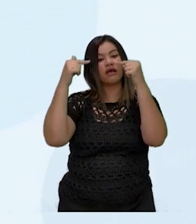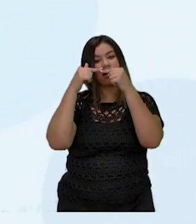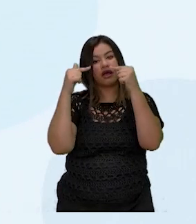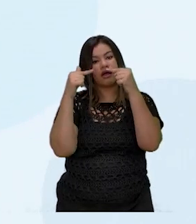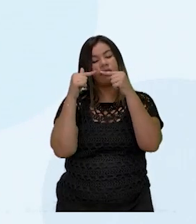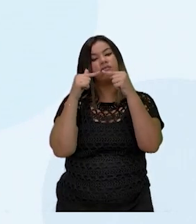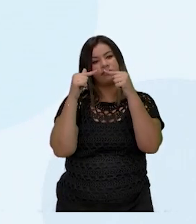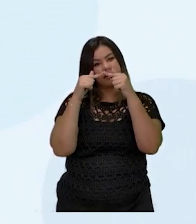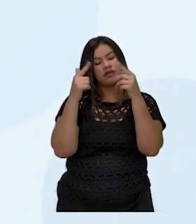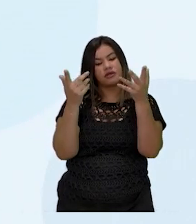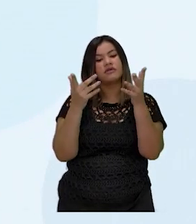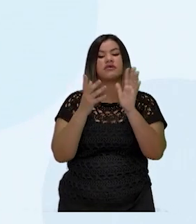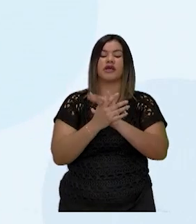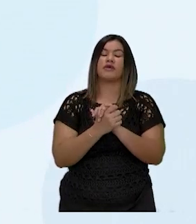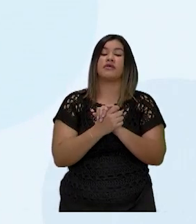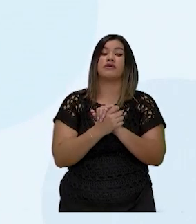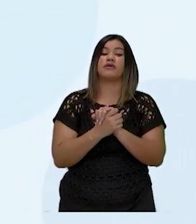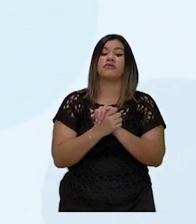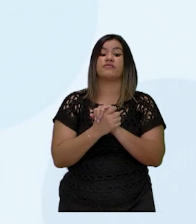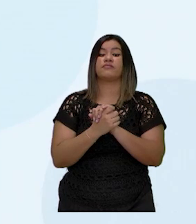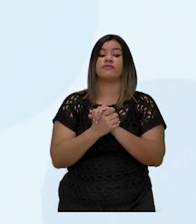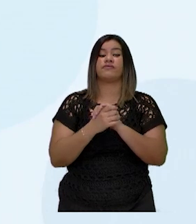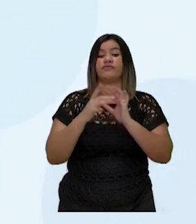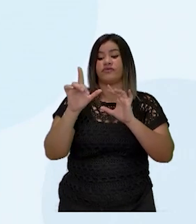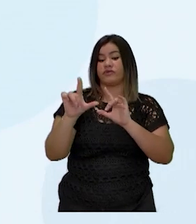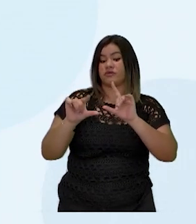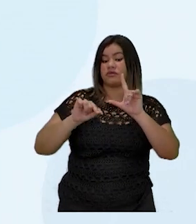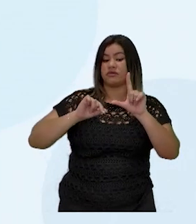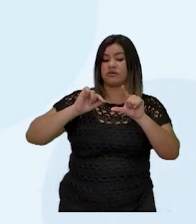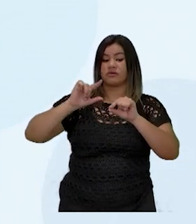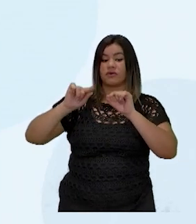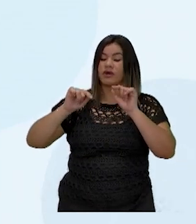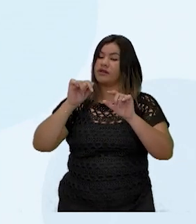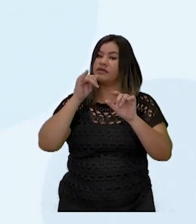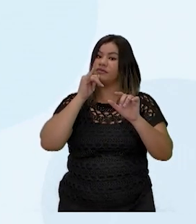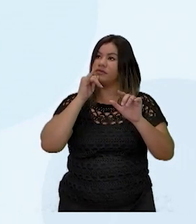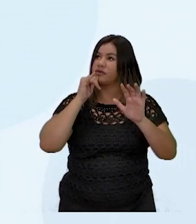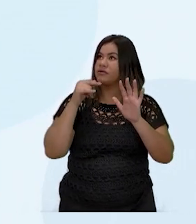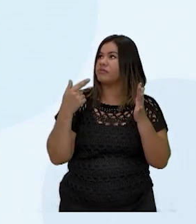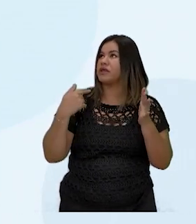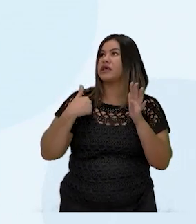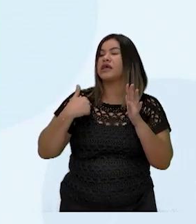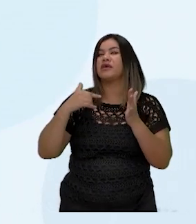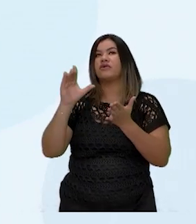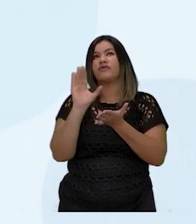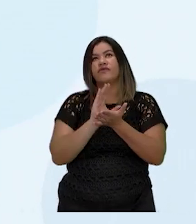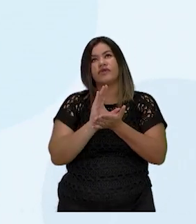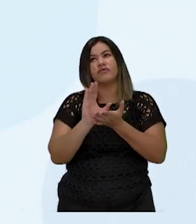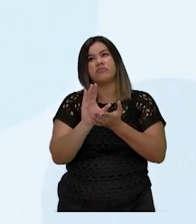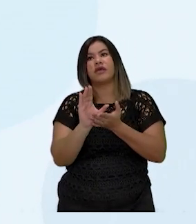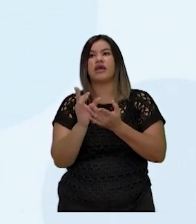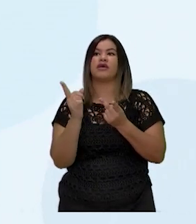que virá pelos mapas desse percurso, com 4 componentes trabalhando simultaneamente a cada